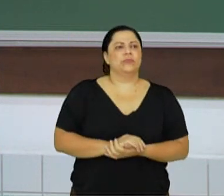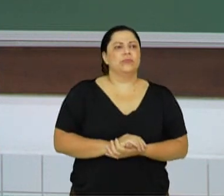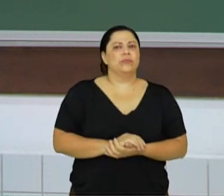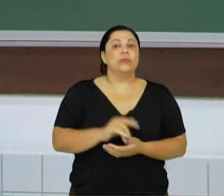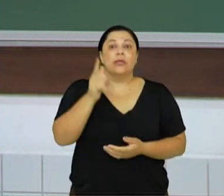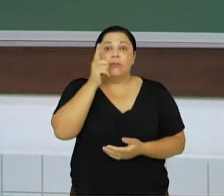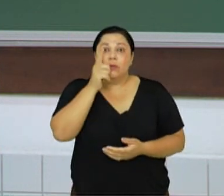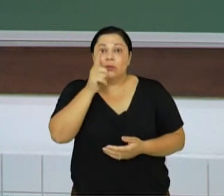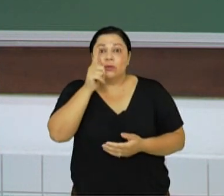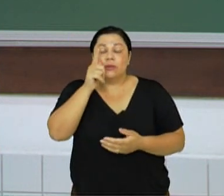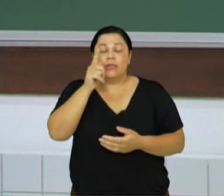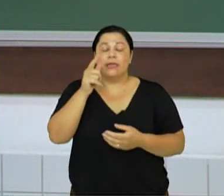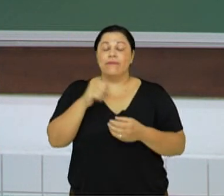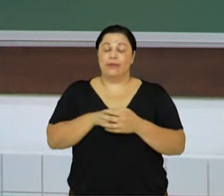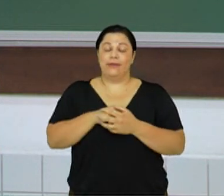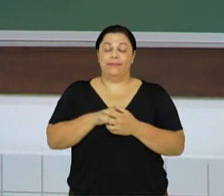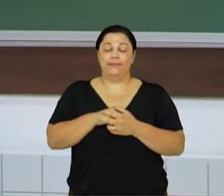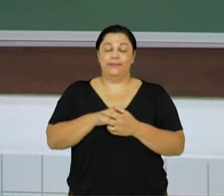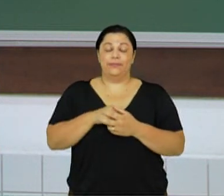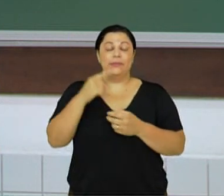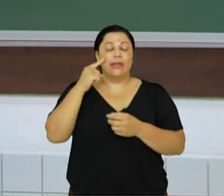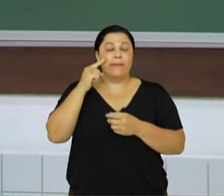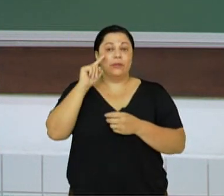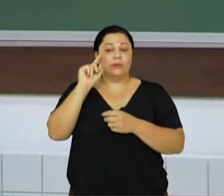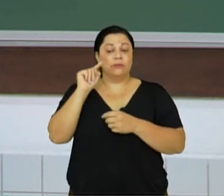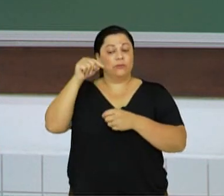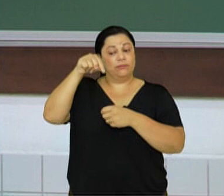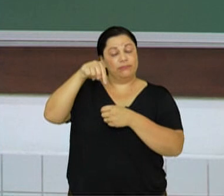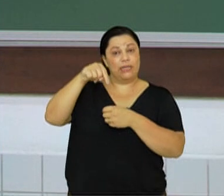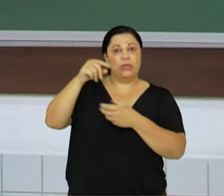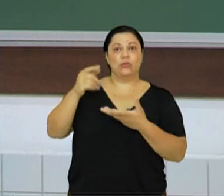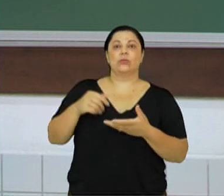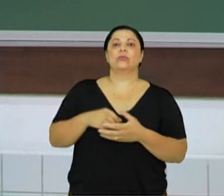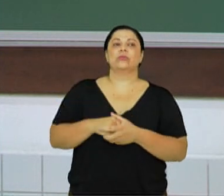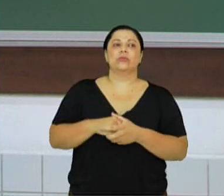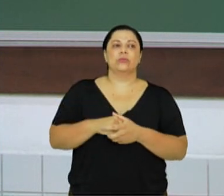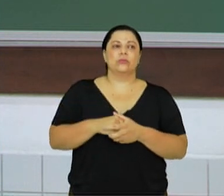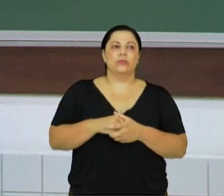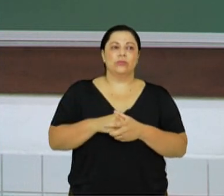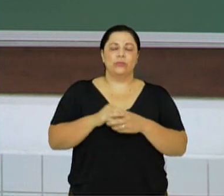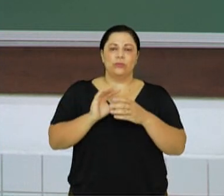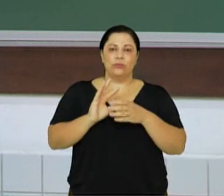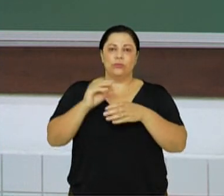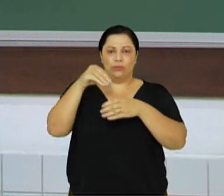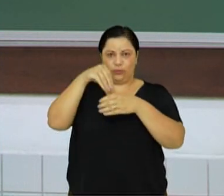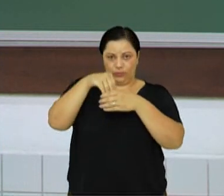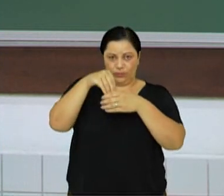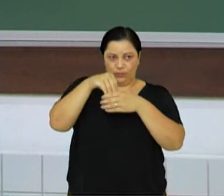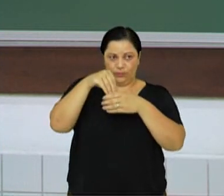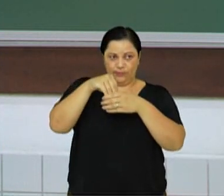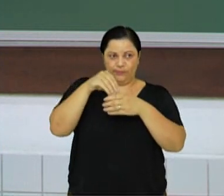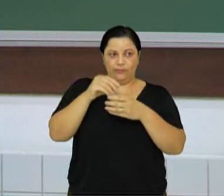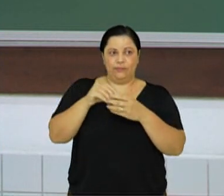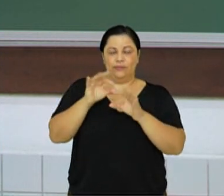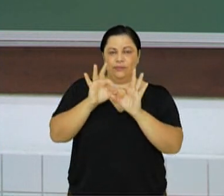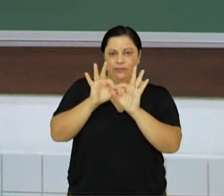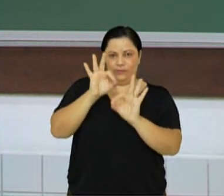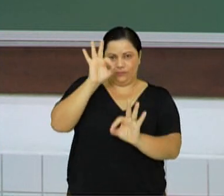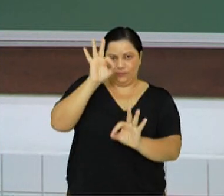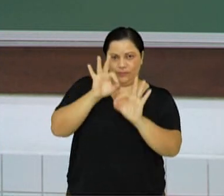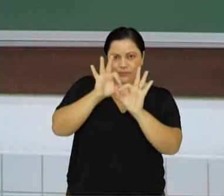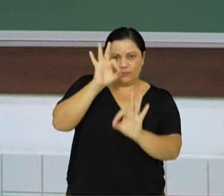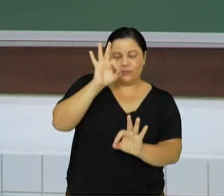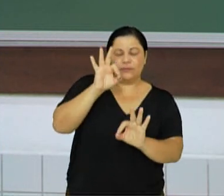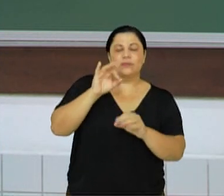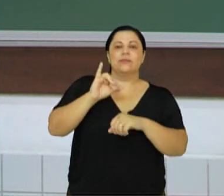conseguir ver 3 informações importantes. A parte interna aqui, que vai dar exatamente ali no